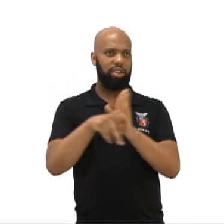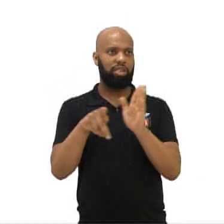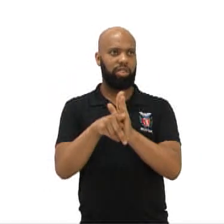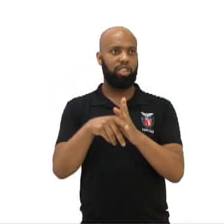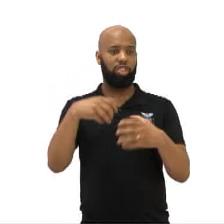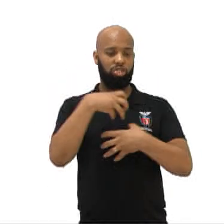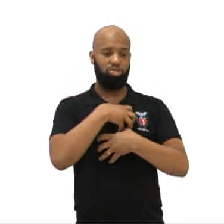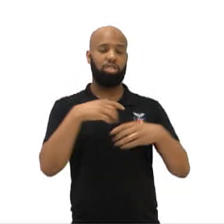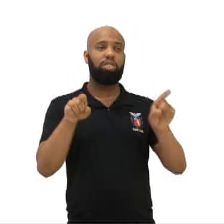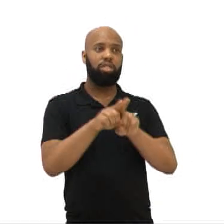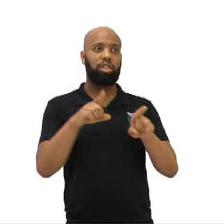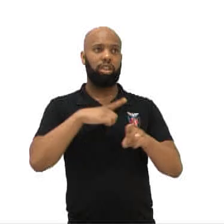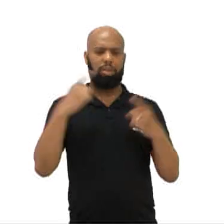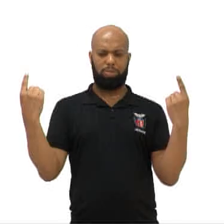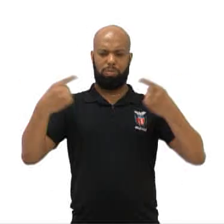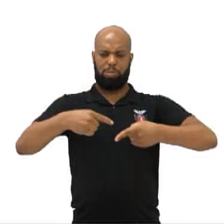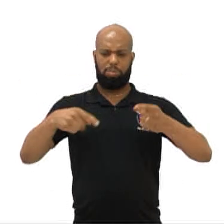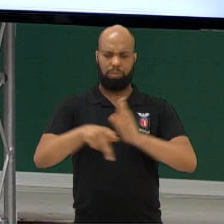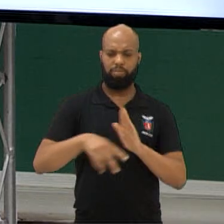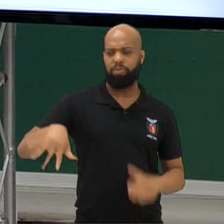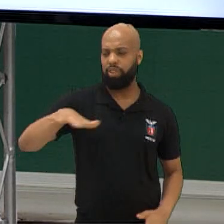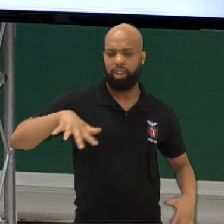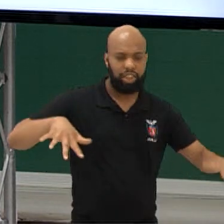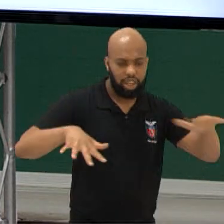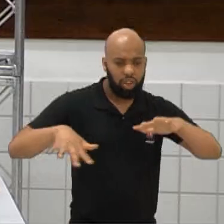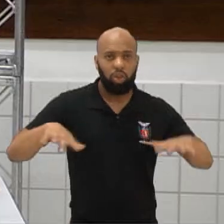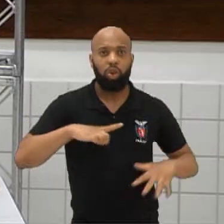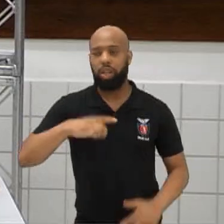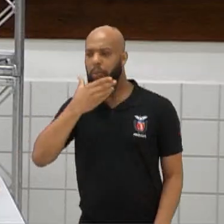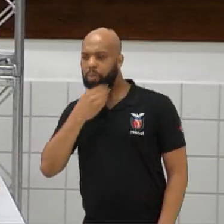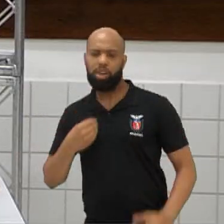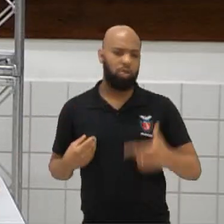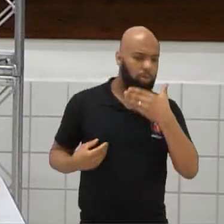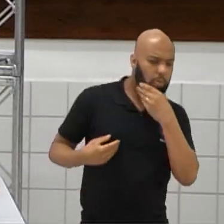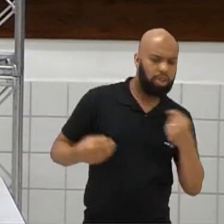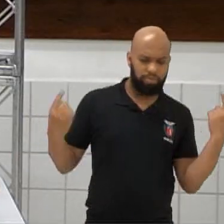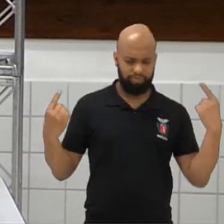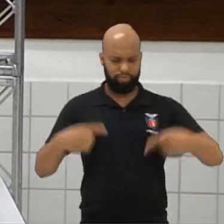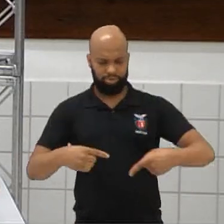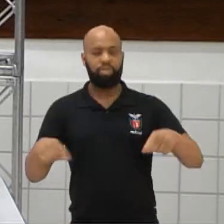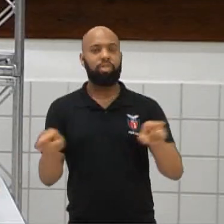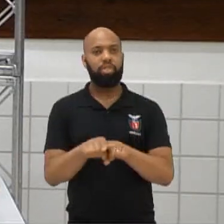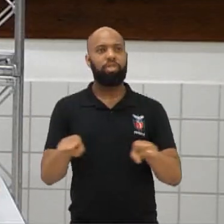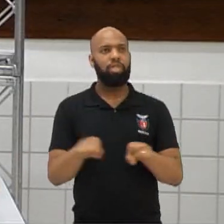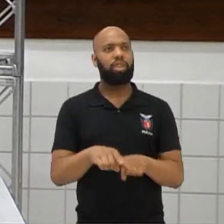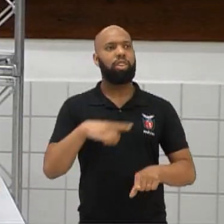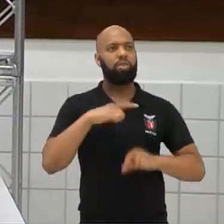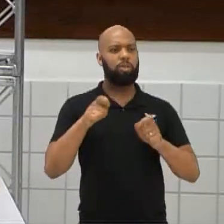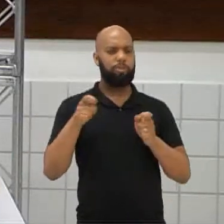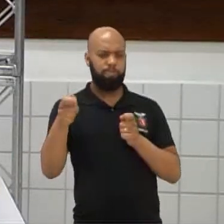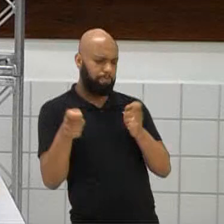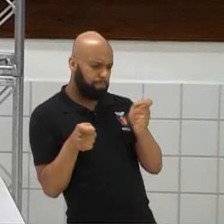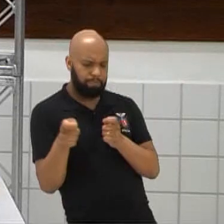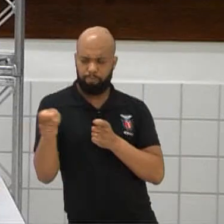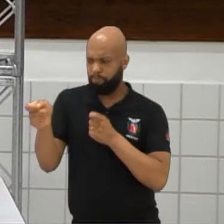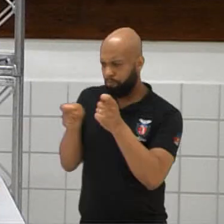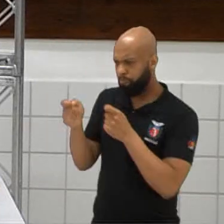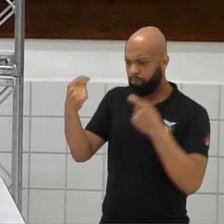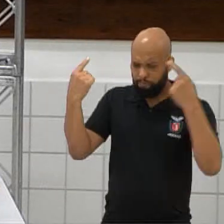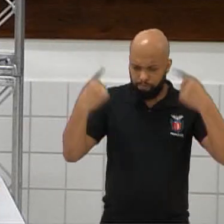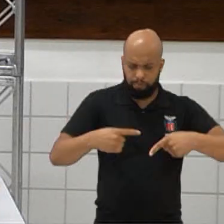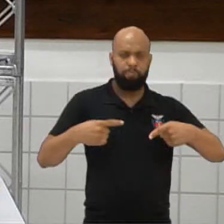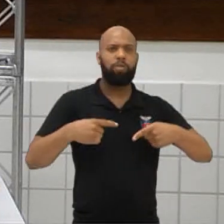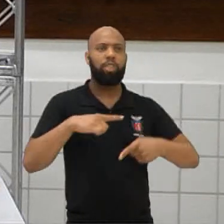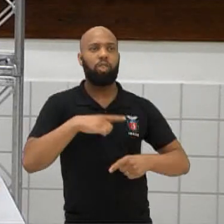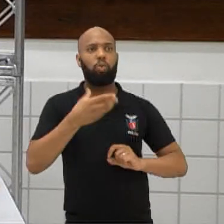eu posso ter disputa de território entre machos. Tá? Eu posso ter também disputa de